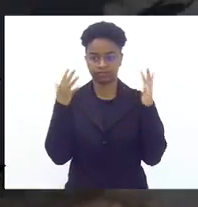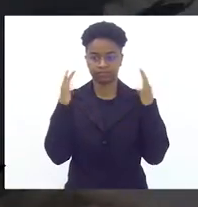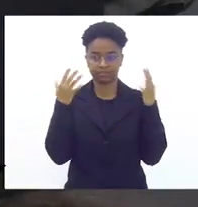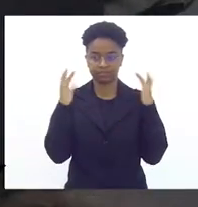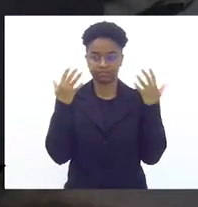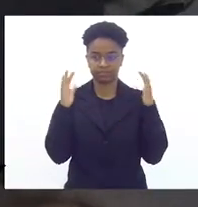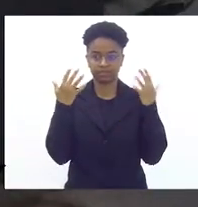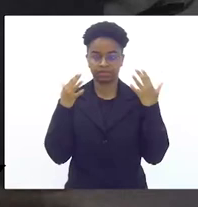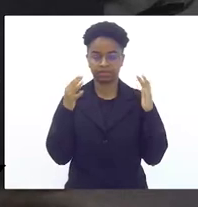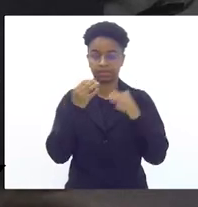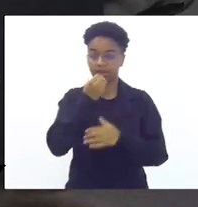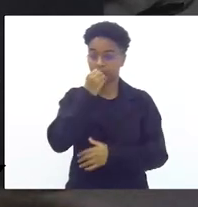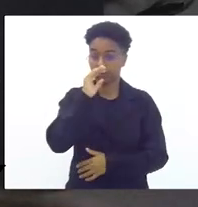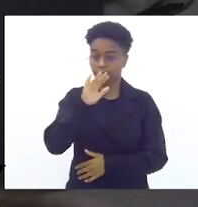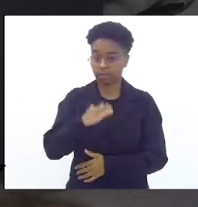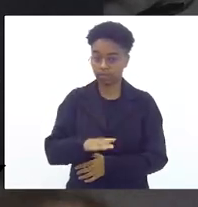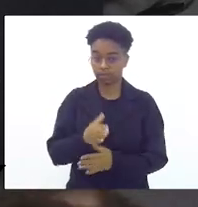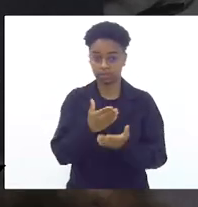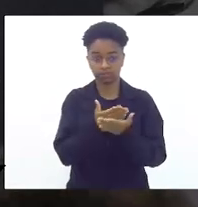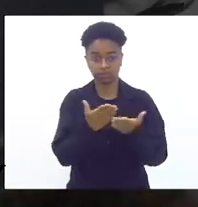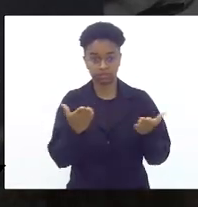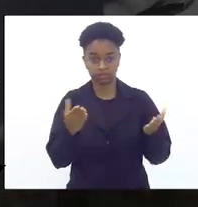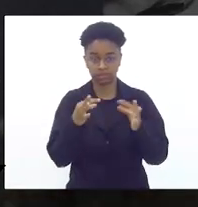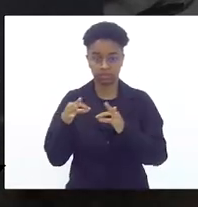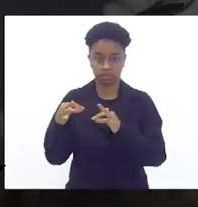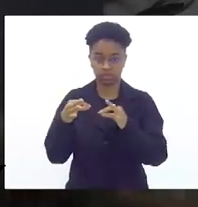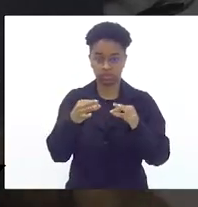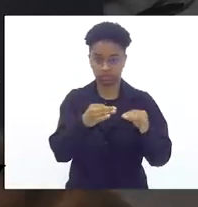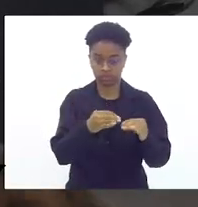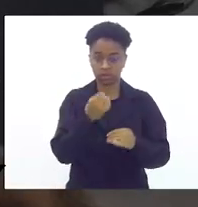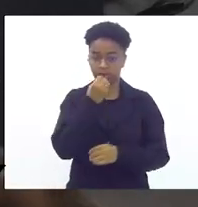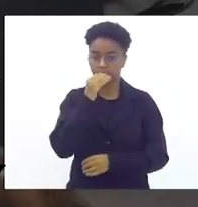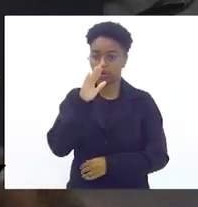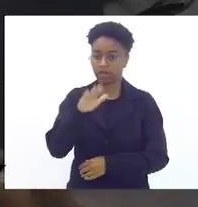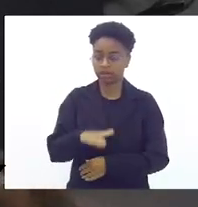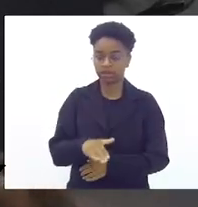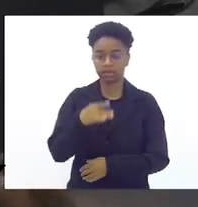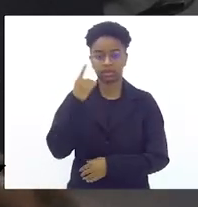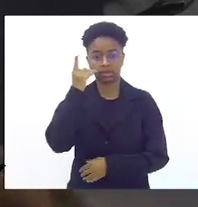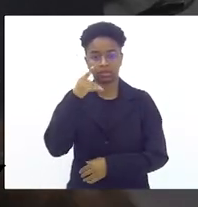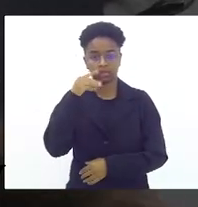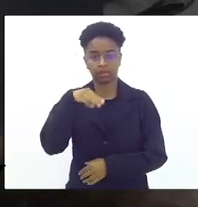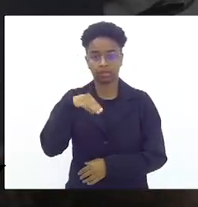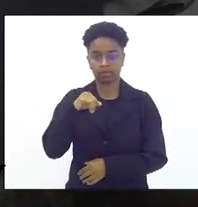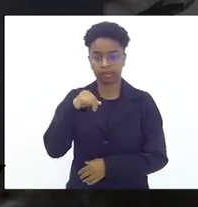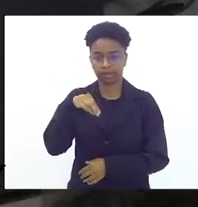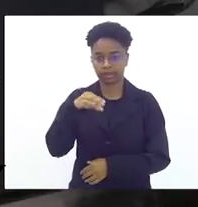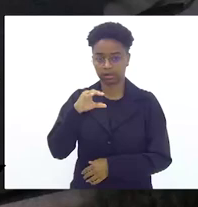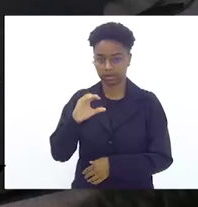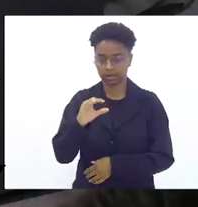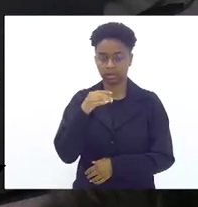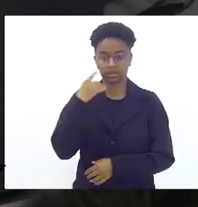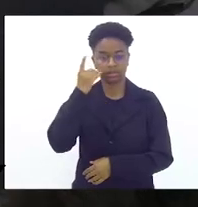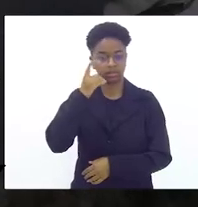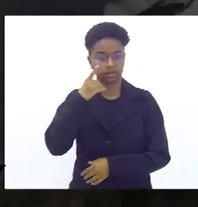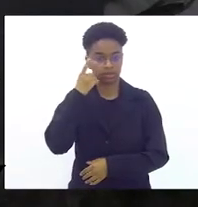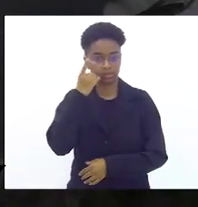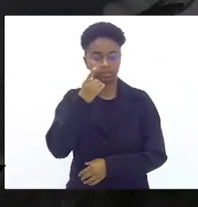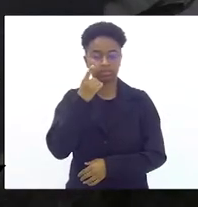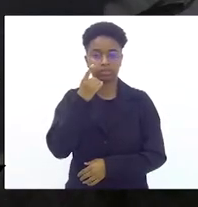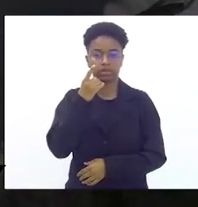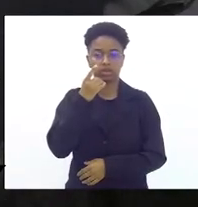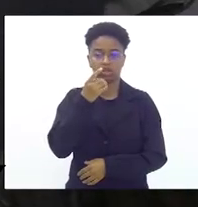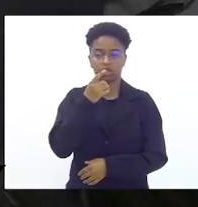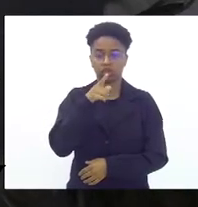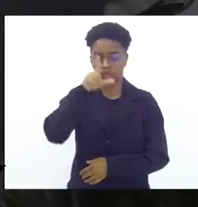Boa tarde a todos a todas Boa tarde deputado Carlos Mickey Boa tarde Deputado